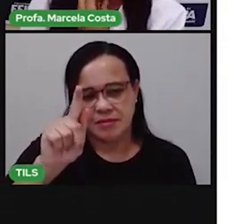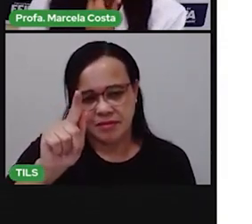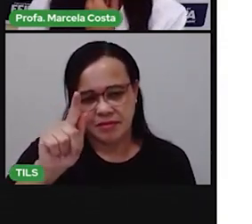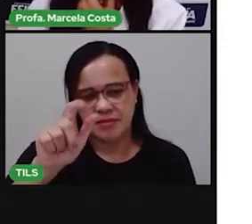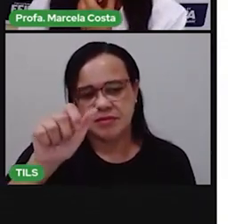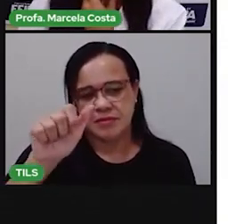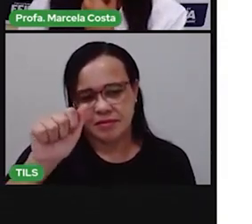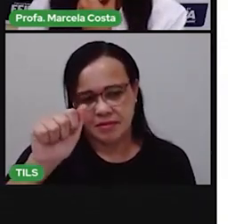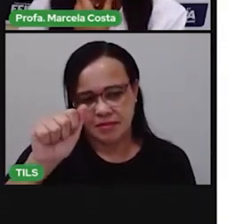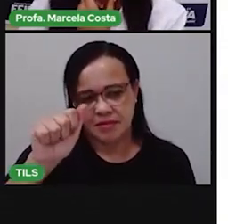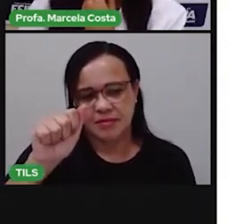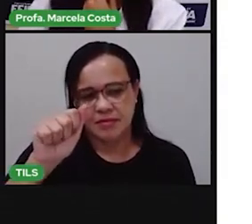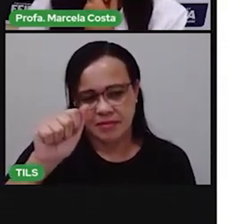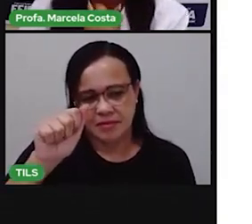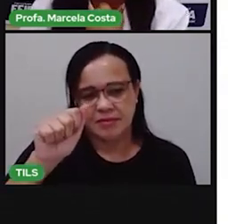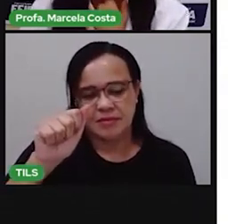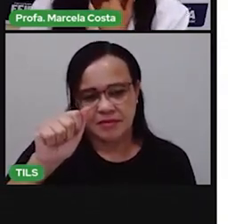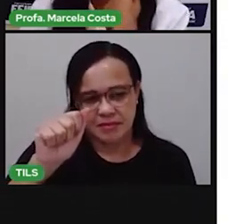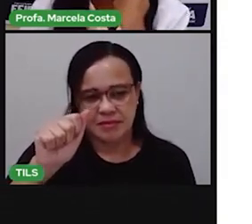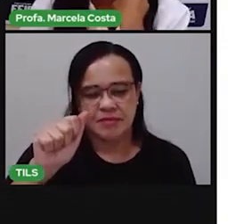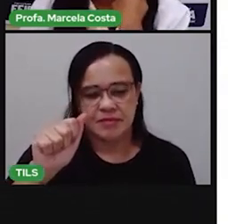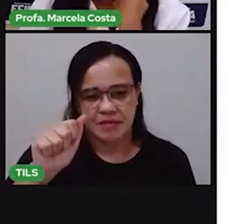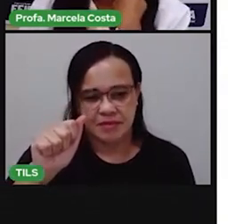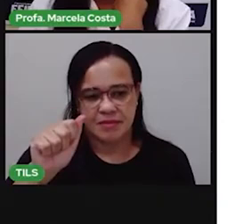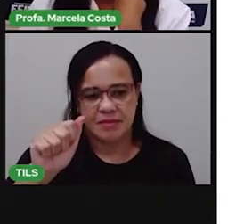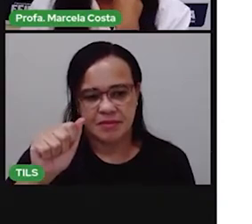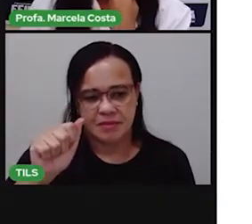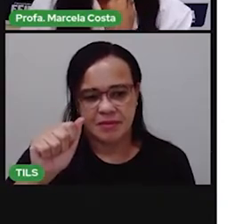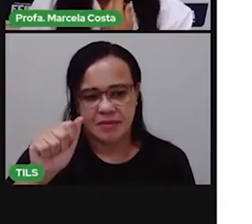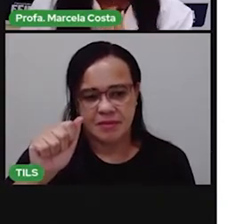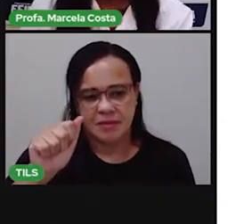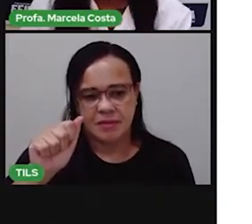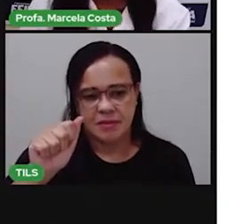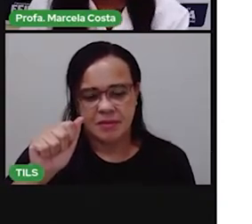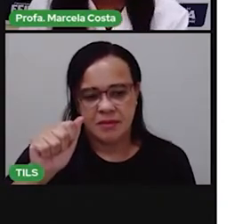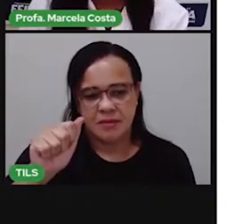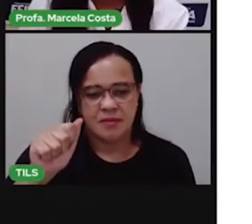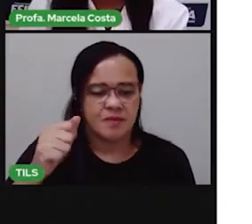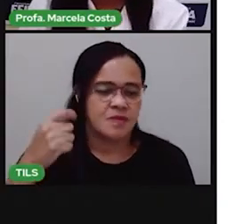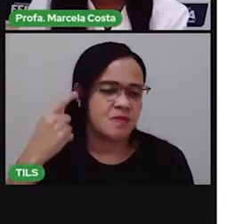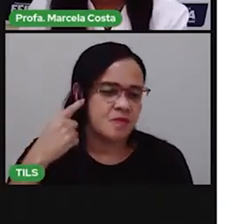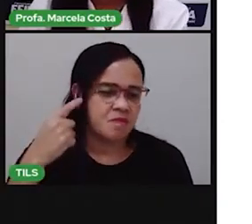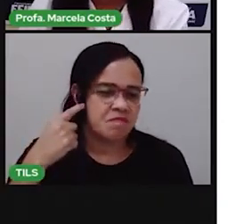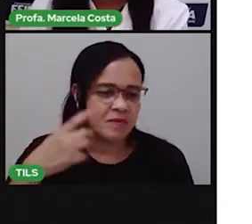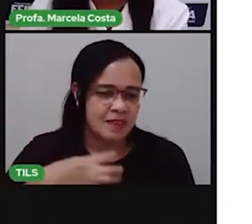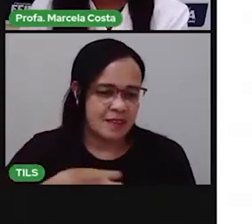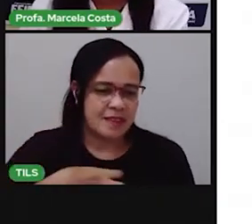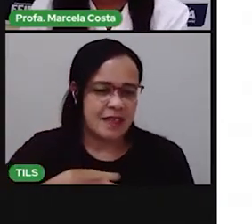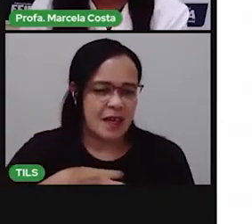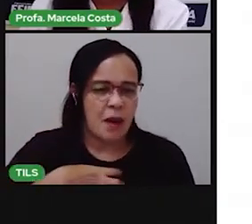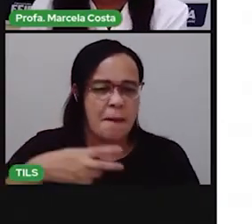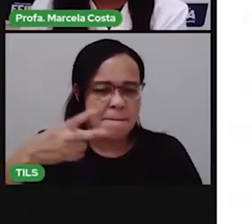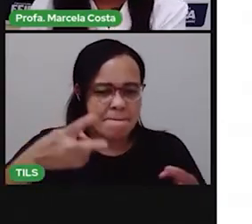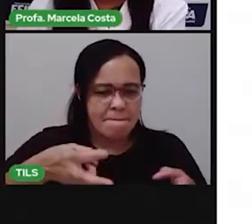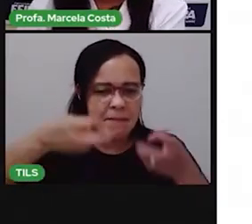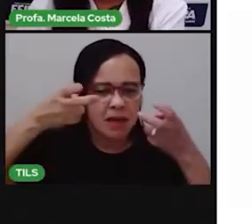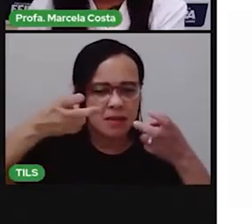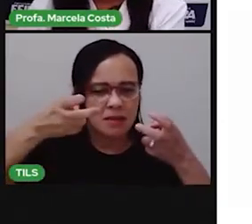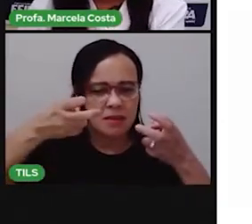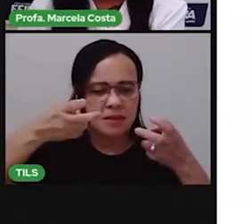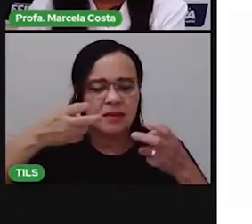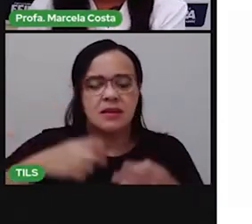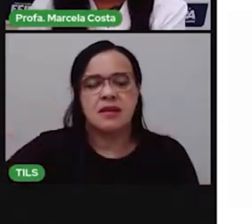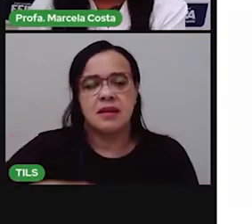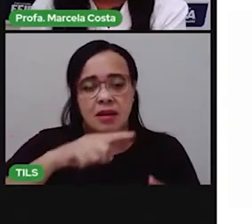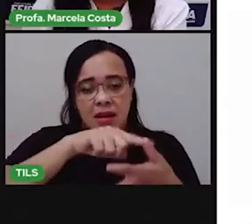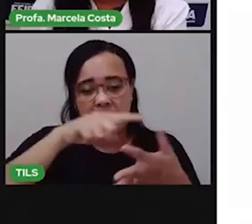o A, você ouve o som do A com bastante força, você ouve a sonoridade desse fonema, né? Isso dessa vogal. Vogal